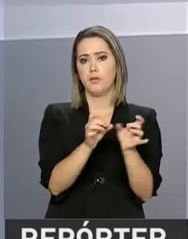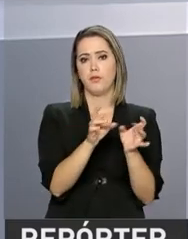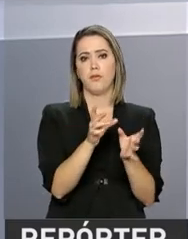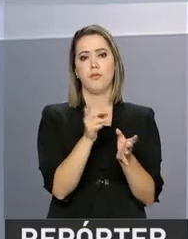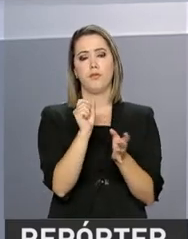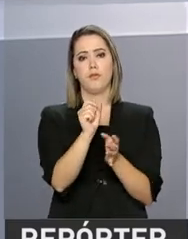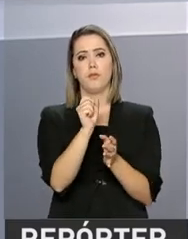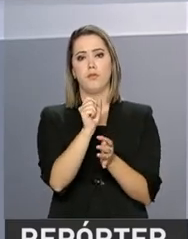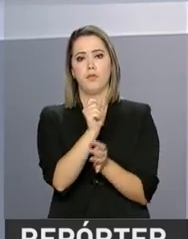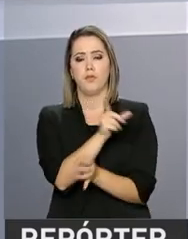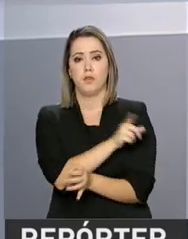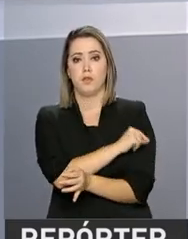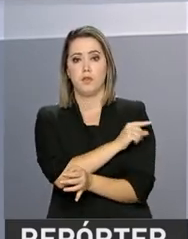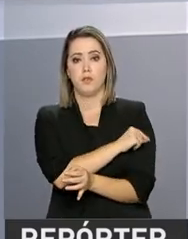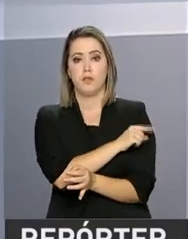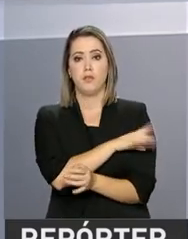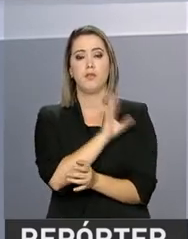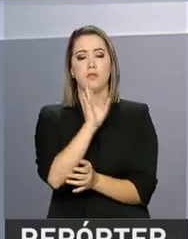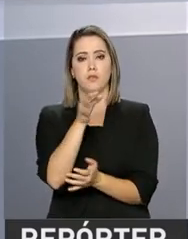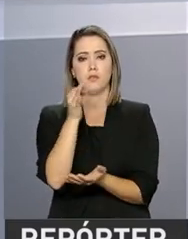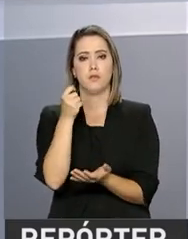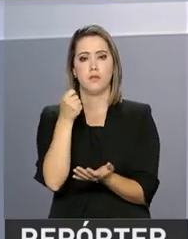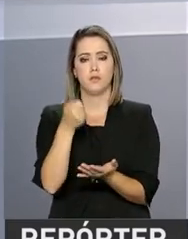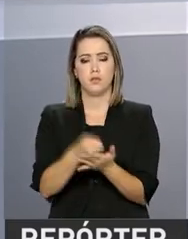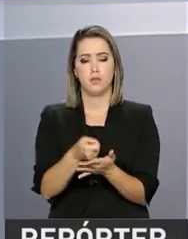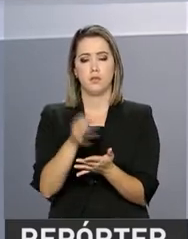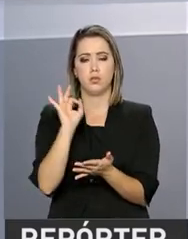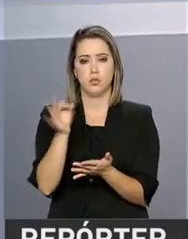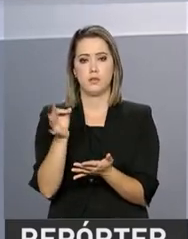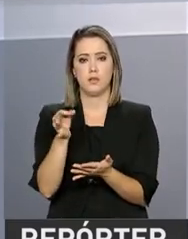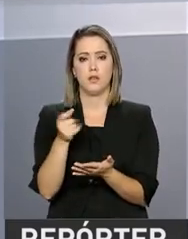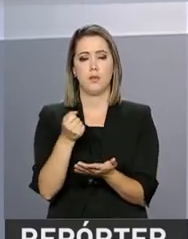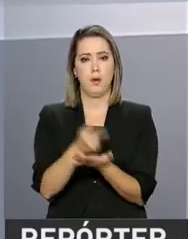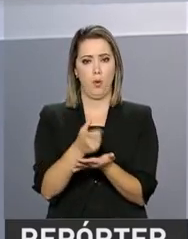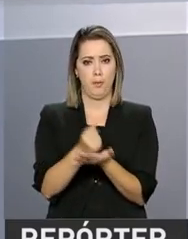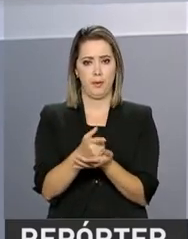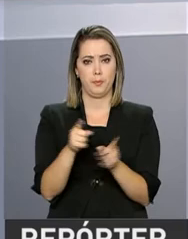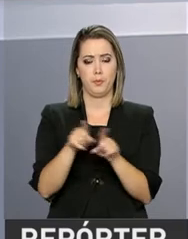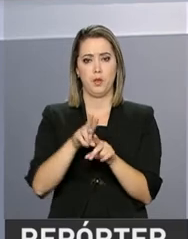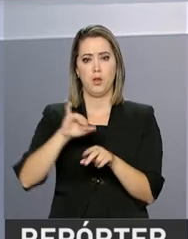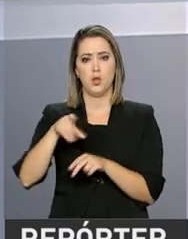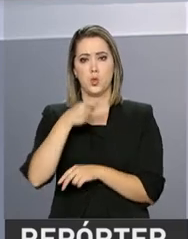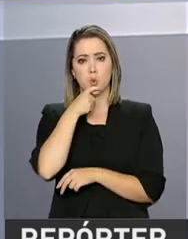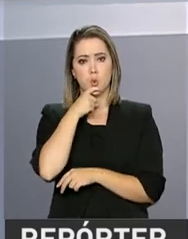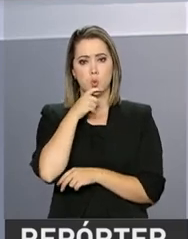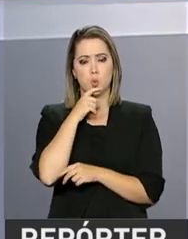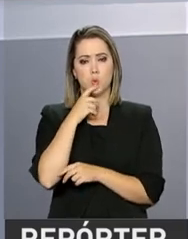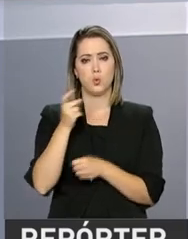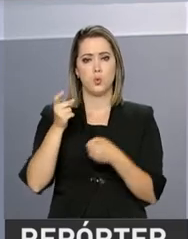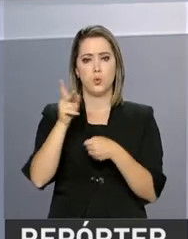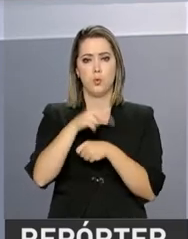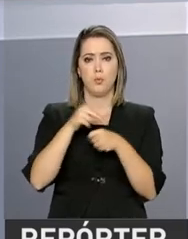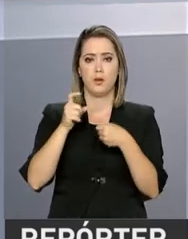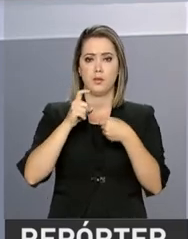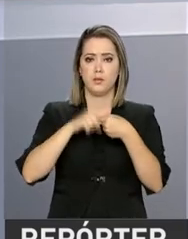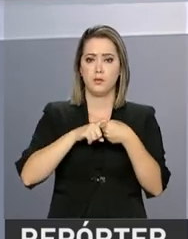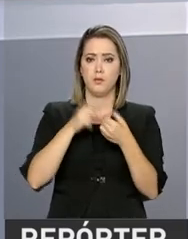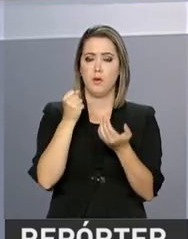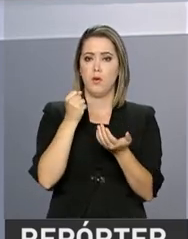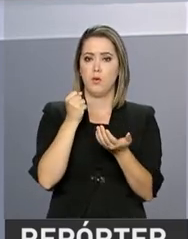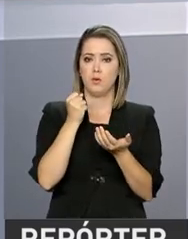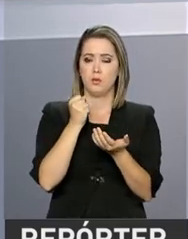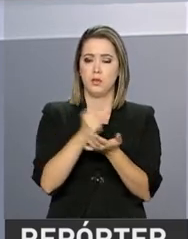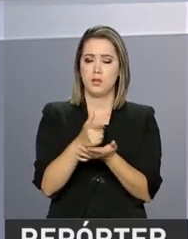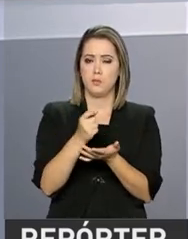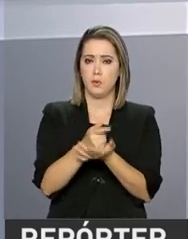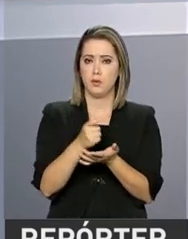vacina contra a febre amarela está garantida a partir de julho o país vai voltar a exportar as doses de acordo com